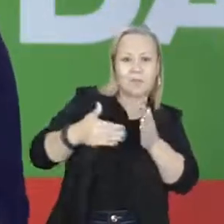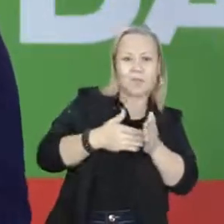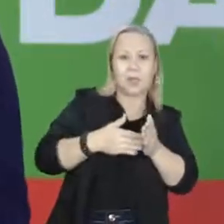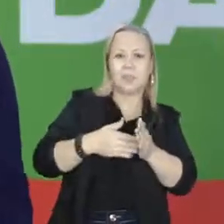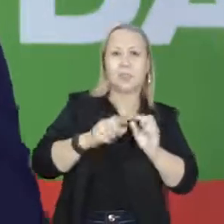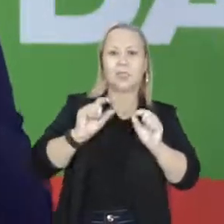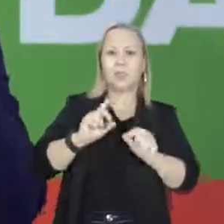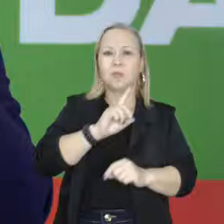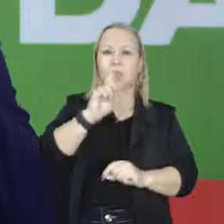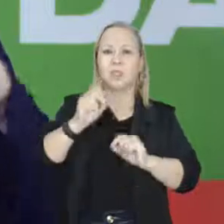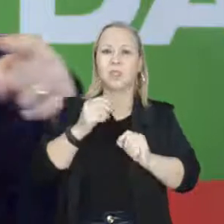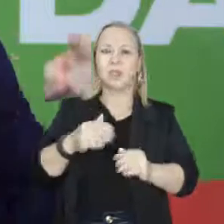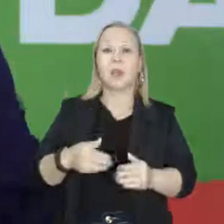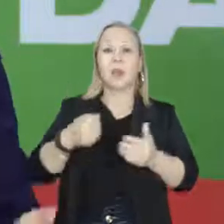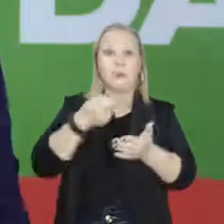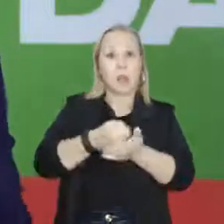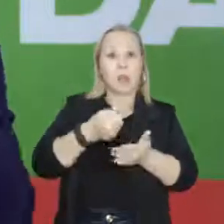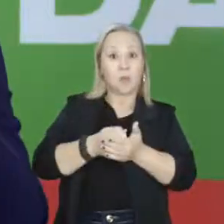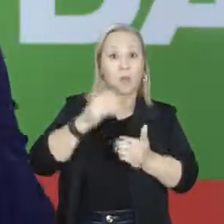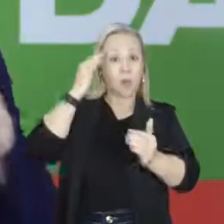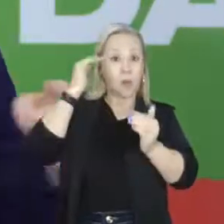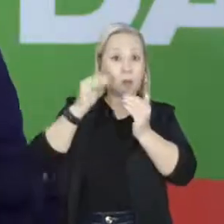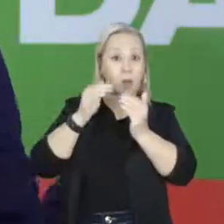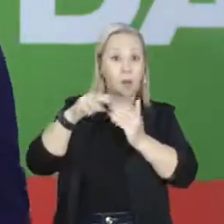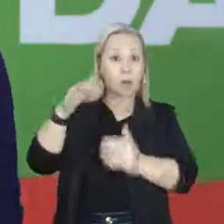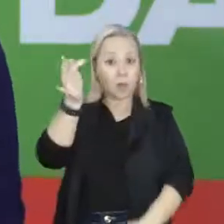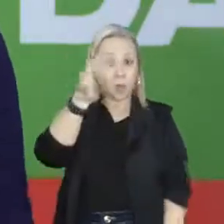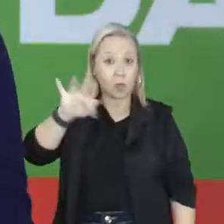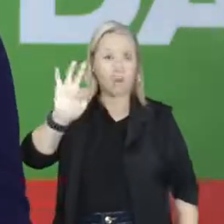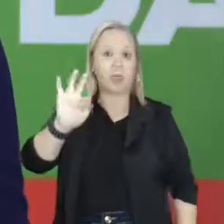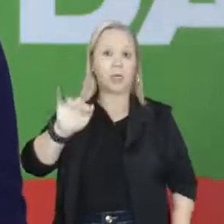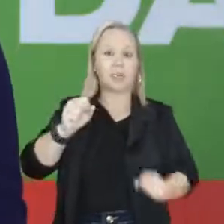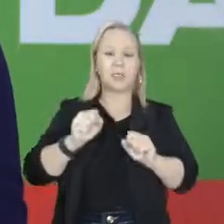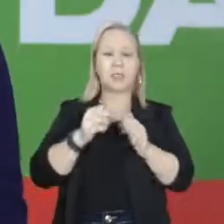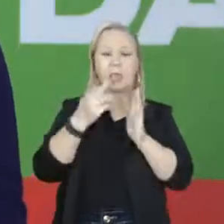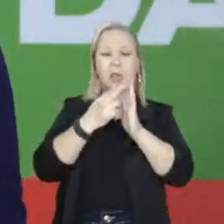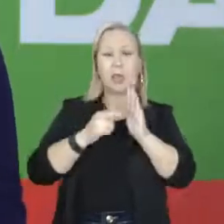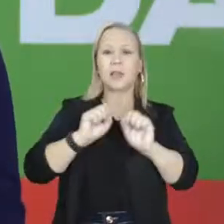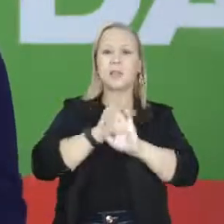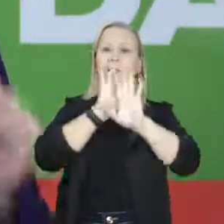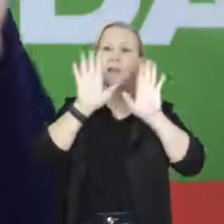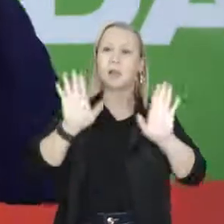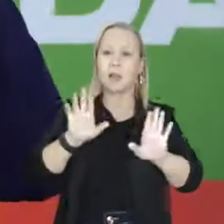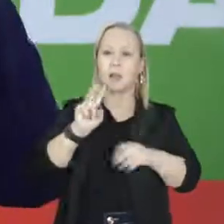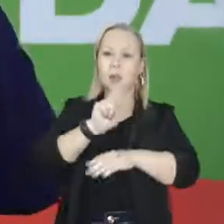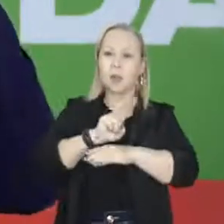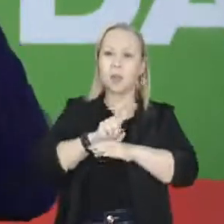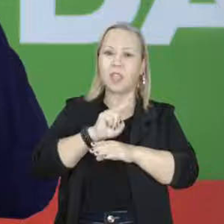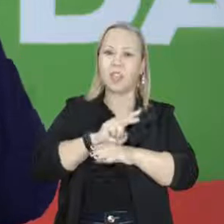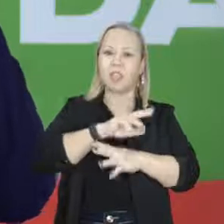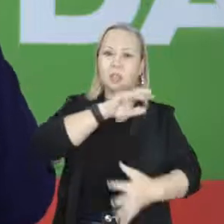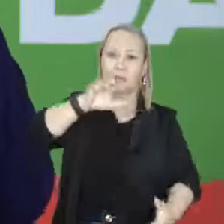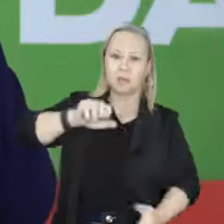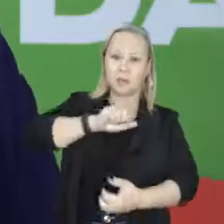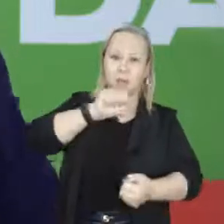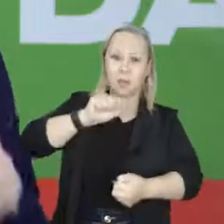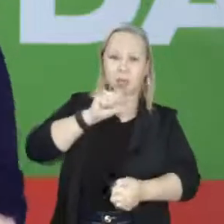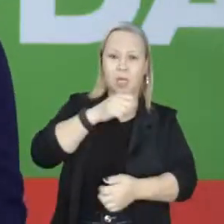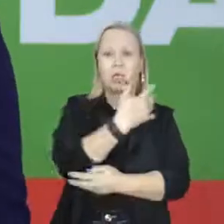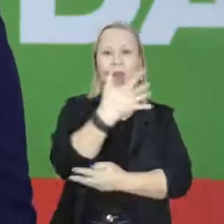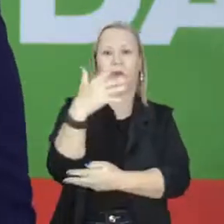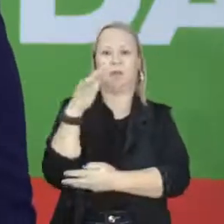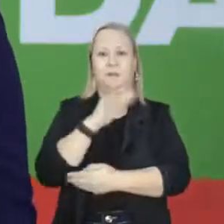e regras claras de rastreabilidade, de selo verde, senão a nossa carne, por exemplo, não vai ser aceita